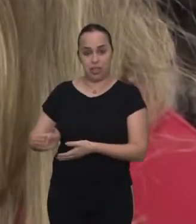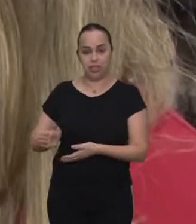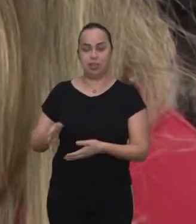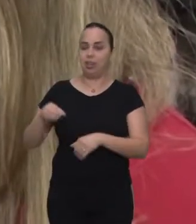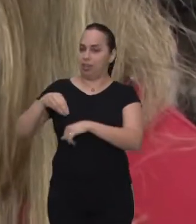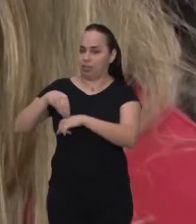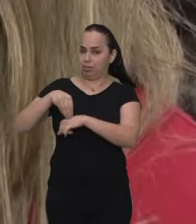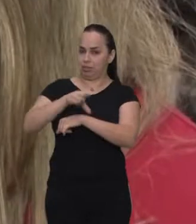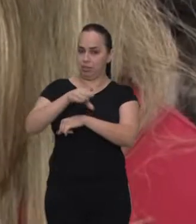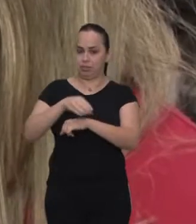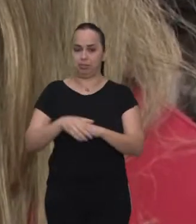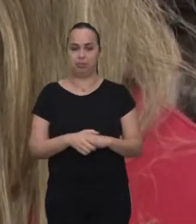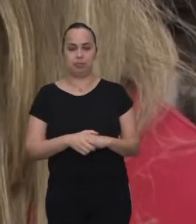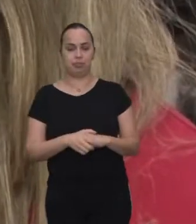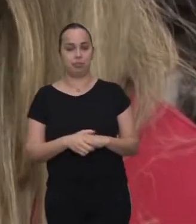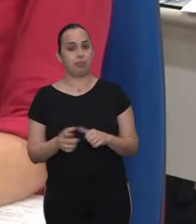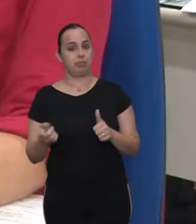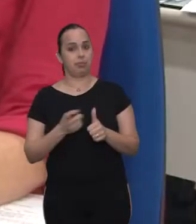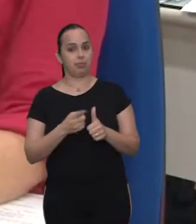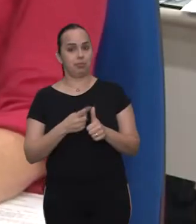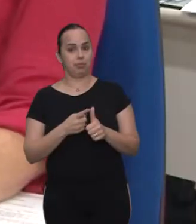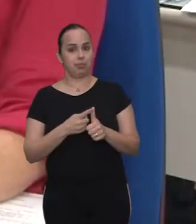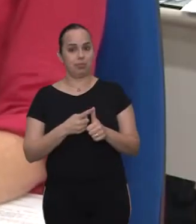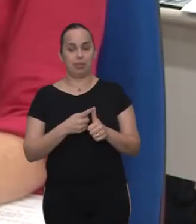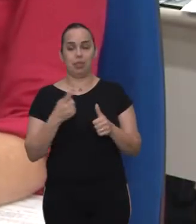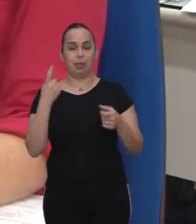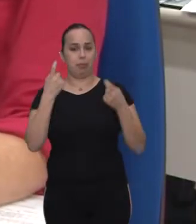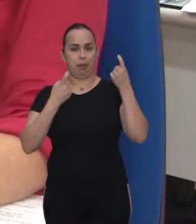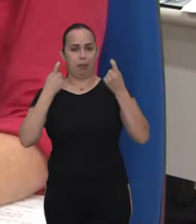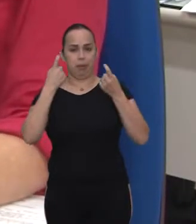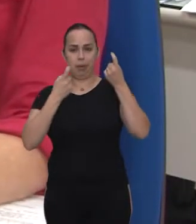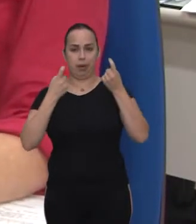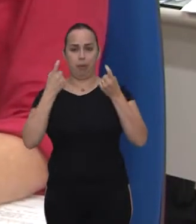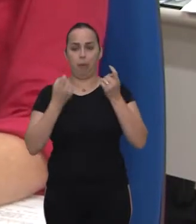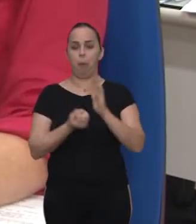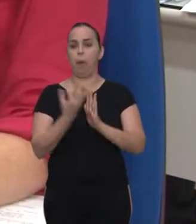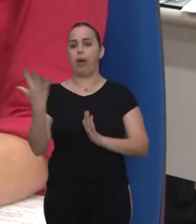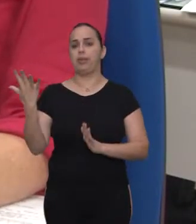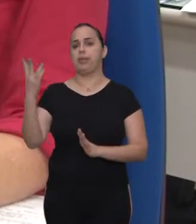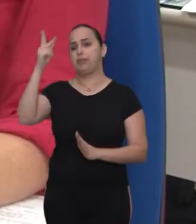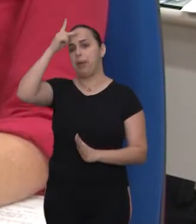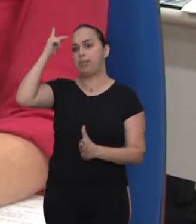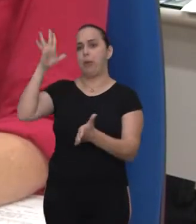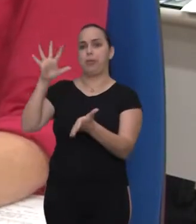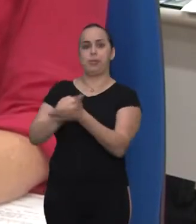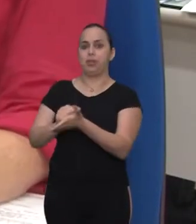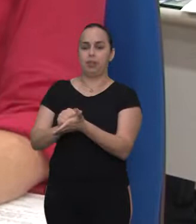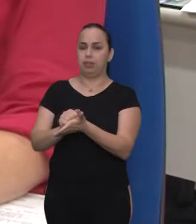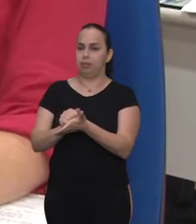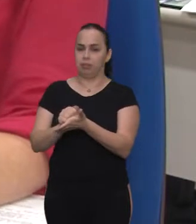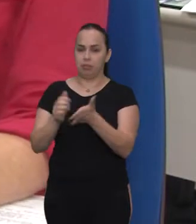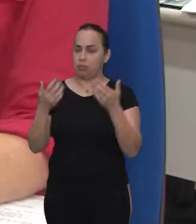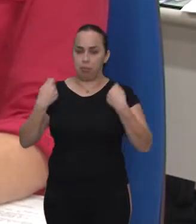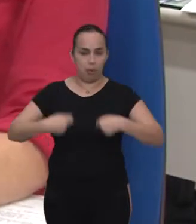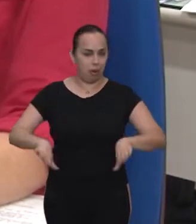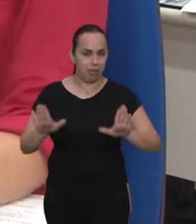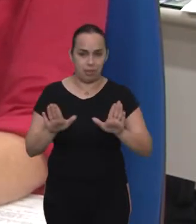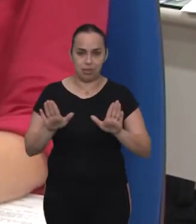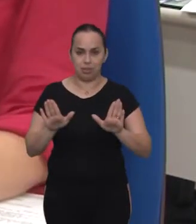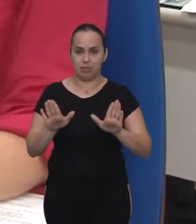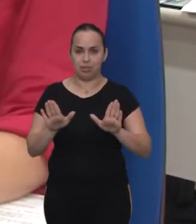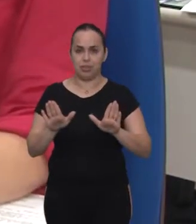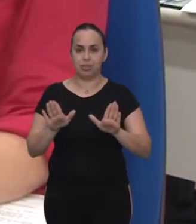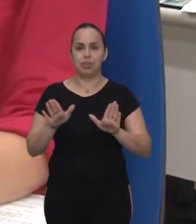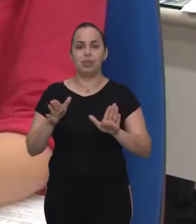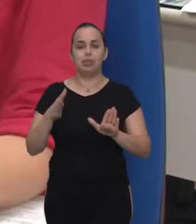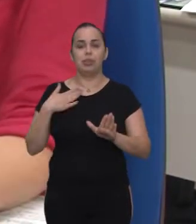da Câmara vai dar algumas dicas primeiro não se importar com o no os concorrentes você precisa de